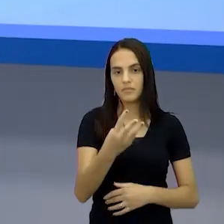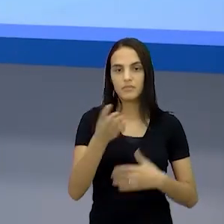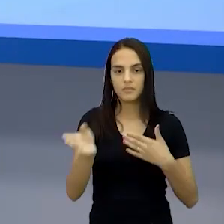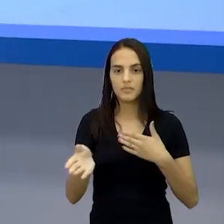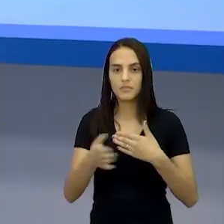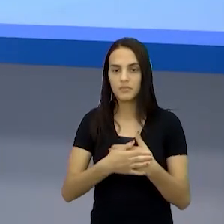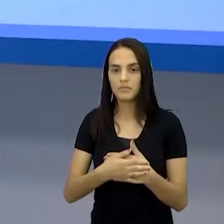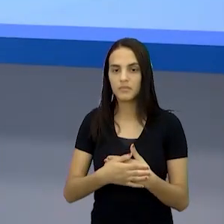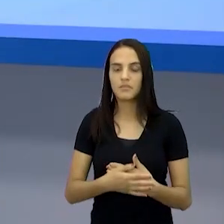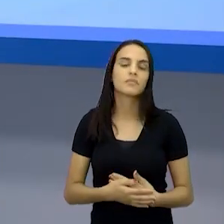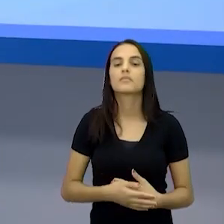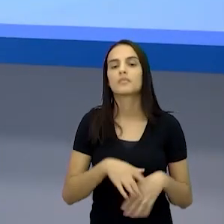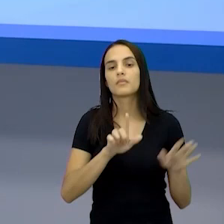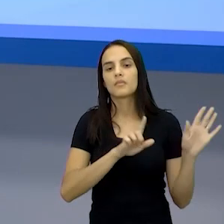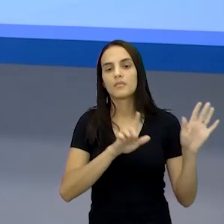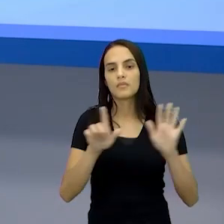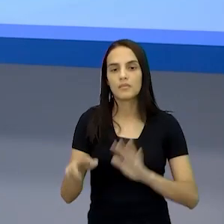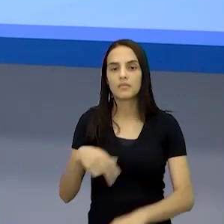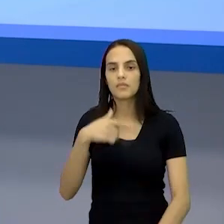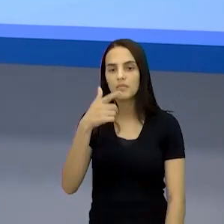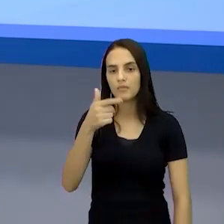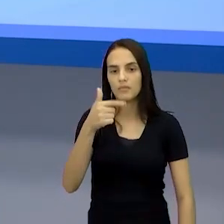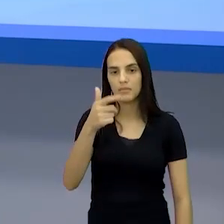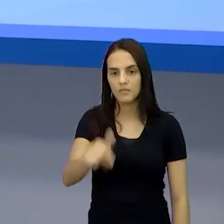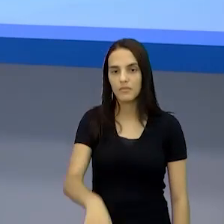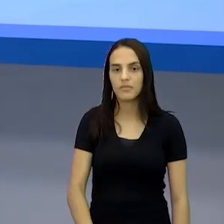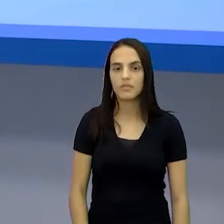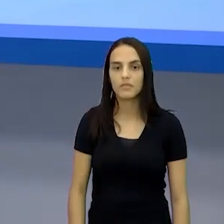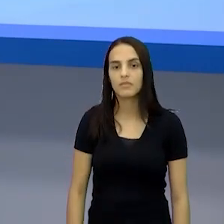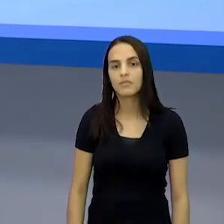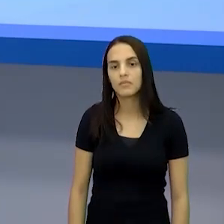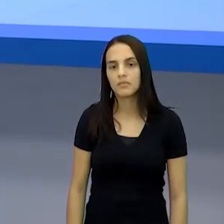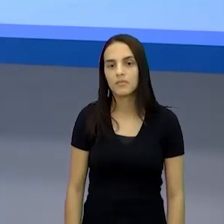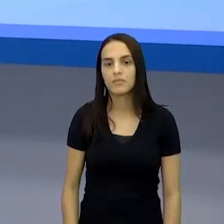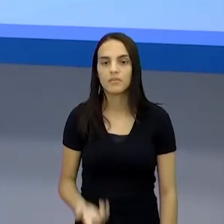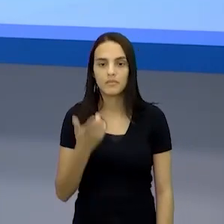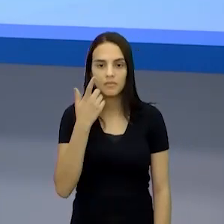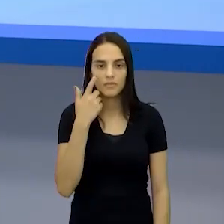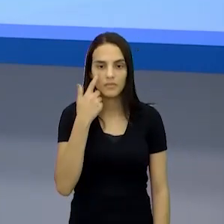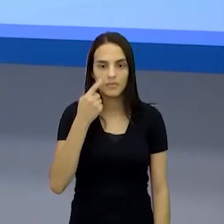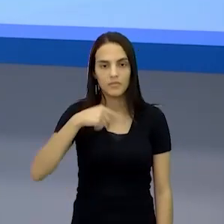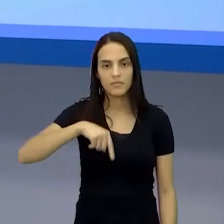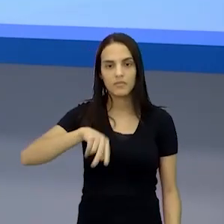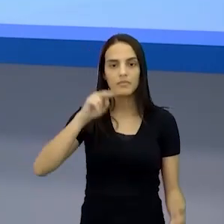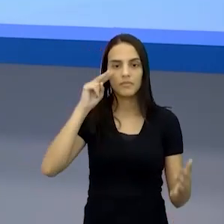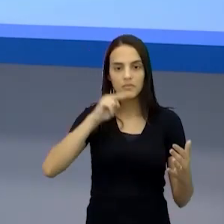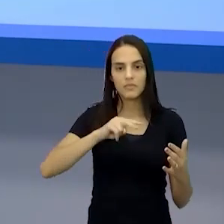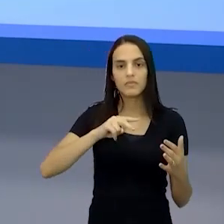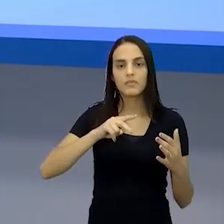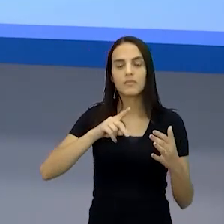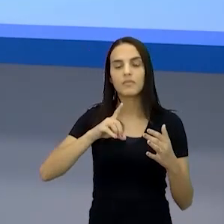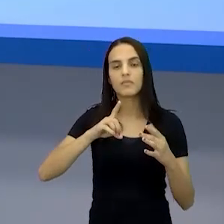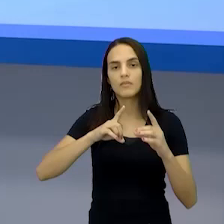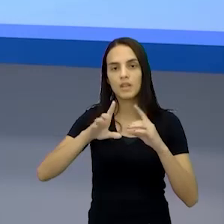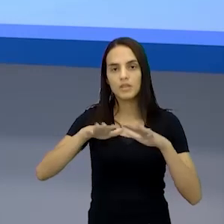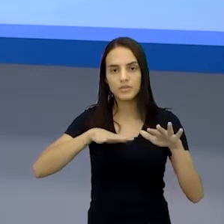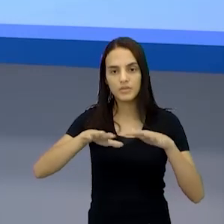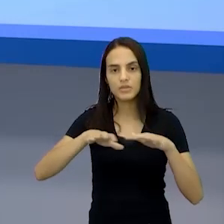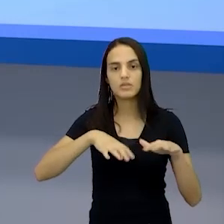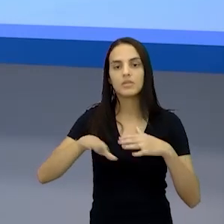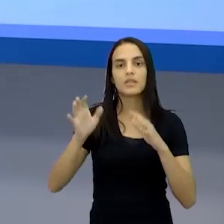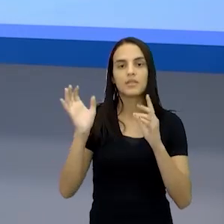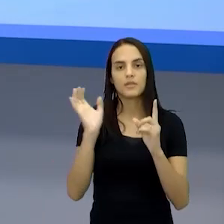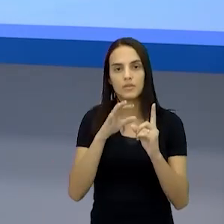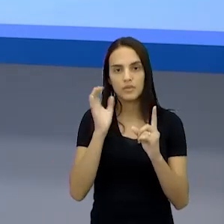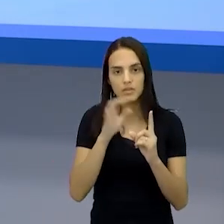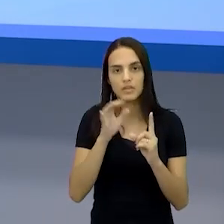aí na semana 12. E aí, logicamente, você vê, a gente já viu lá as dinâmicas internas, a influência que se